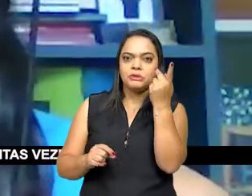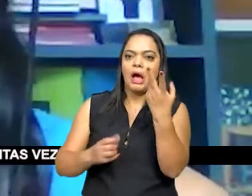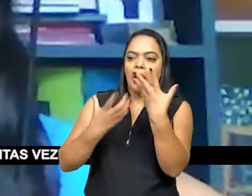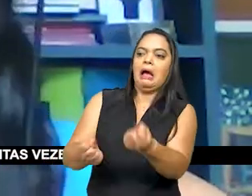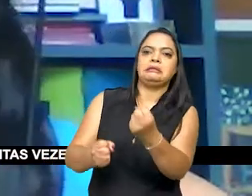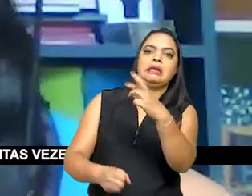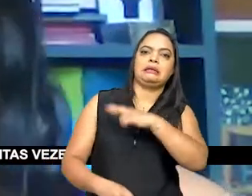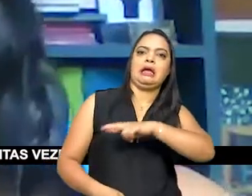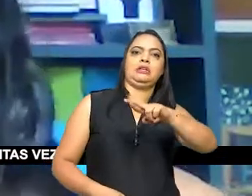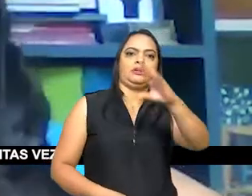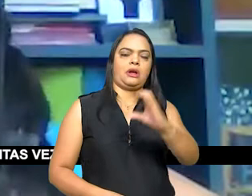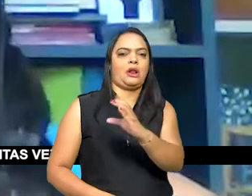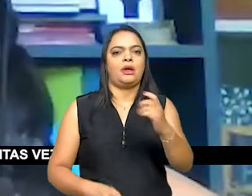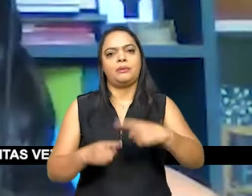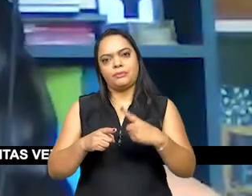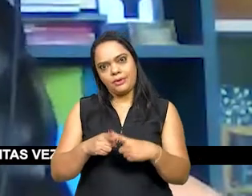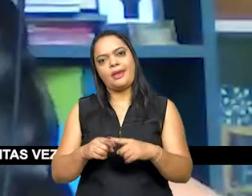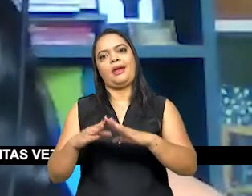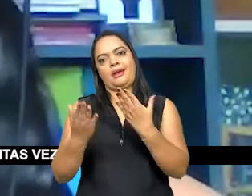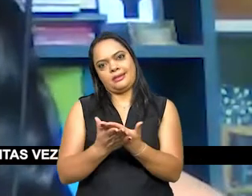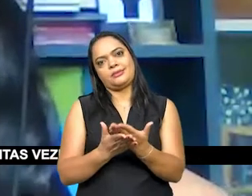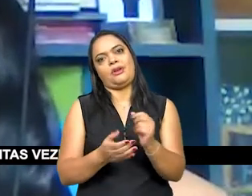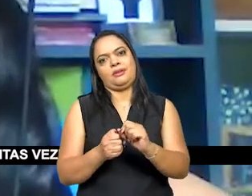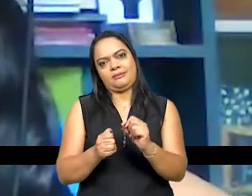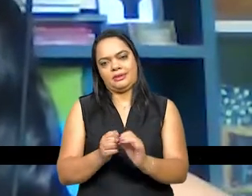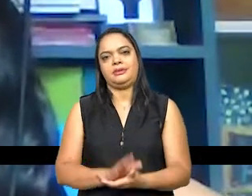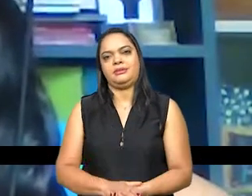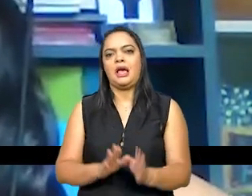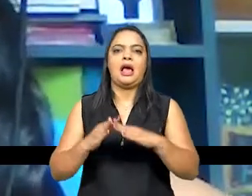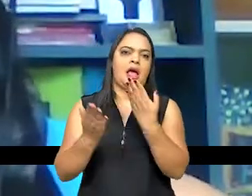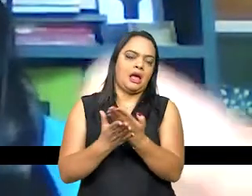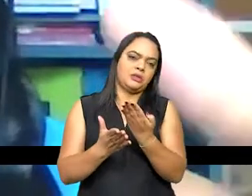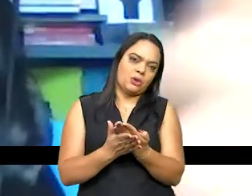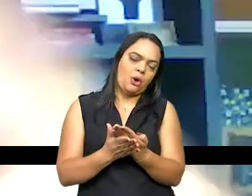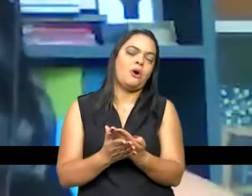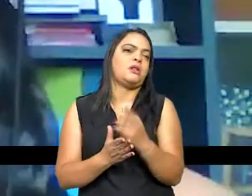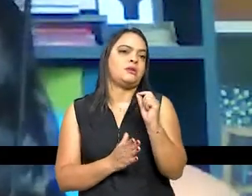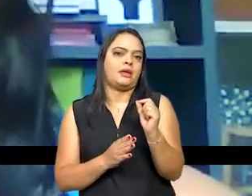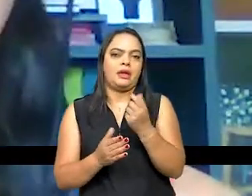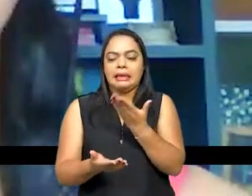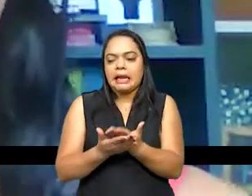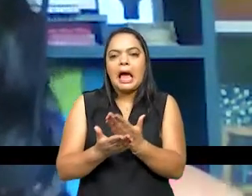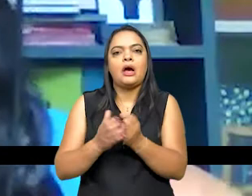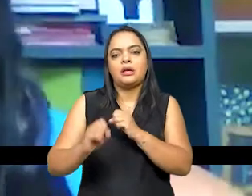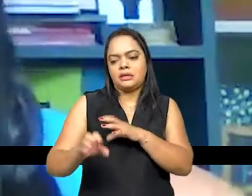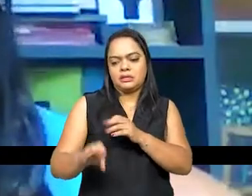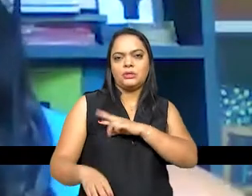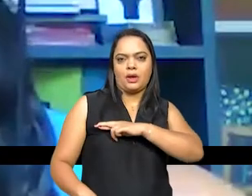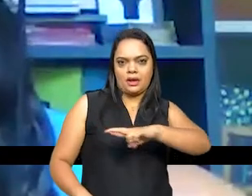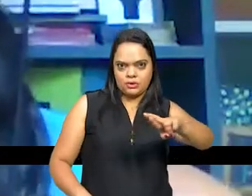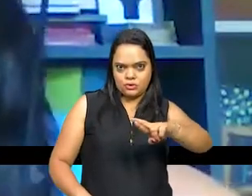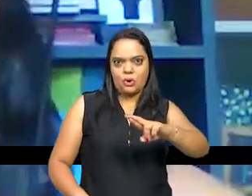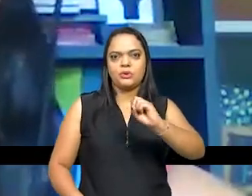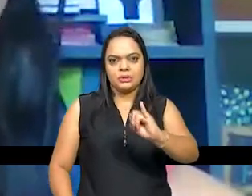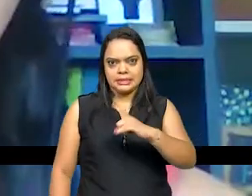porque muitas vezes é isso que a escola faz. A escola, muitas vezes, aborda na aula de ensino religioso, quando existe,